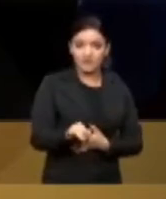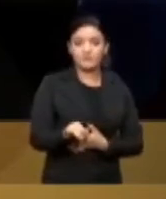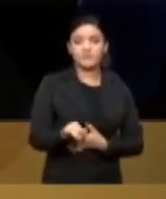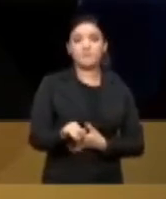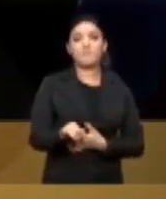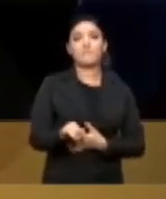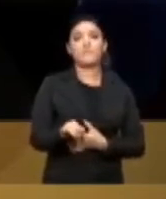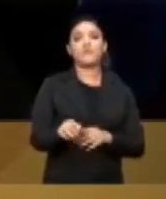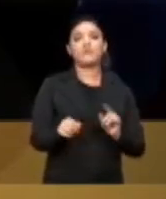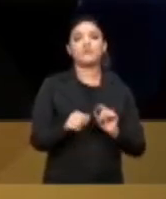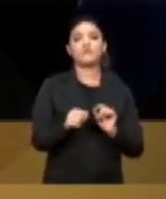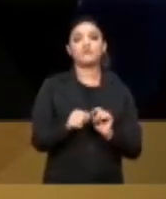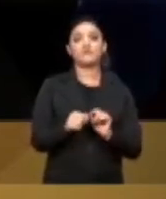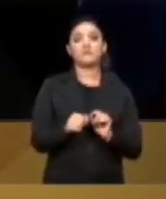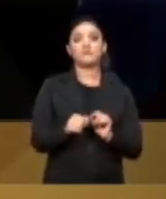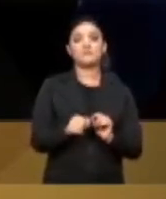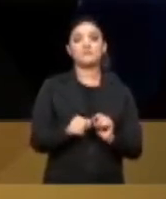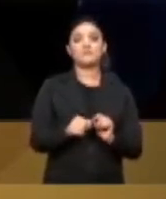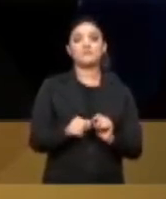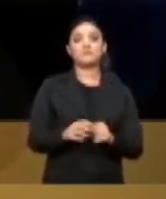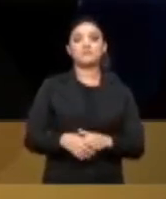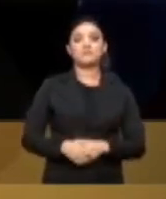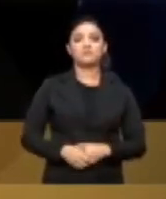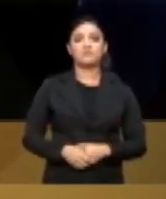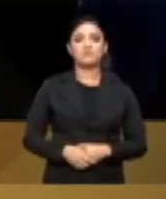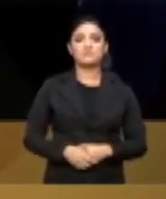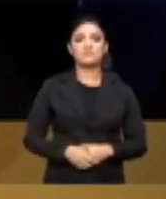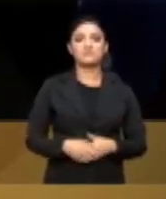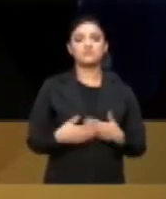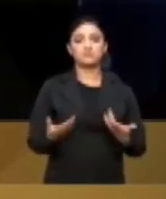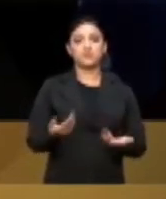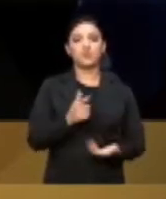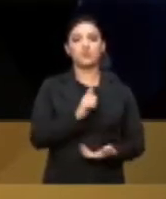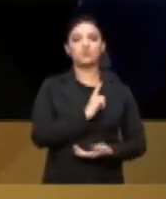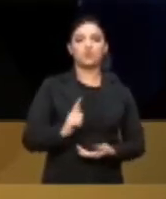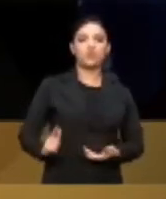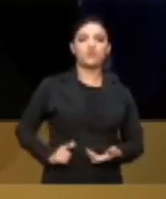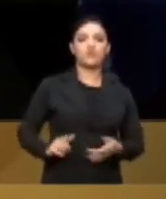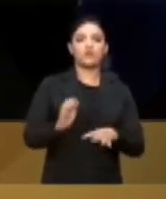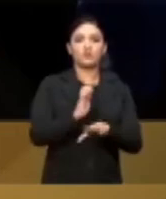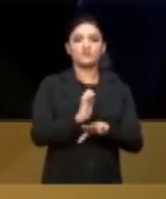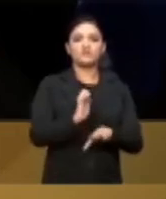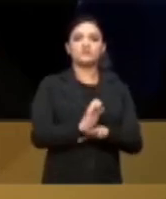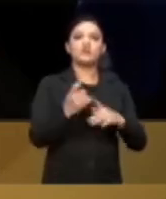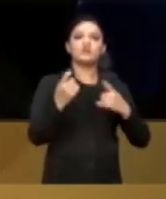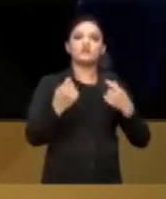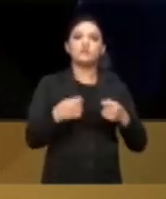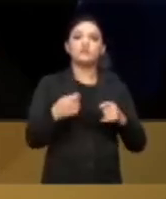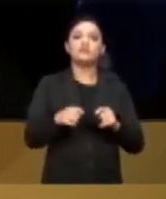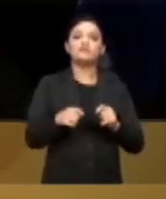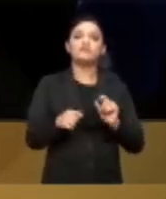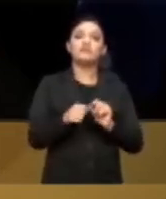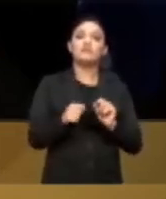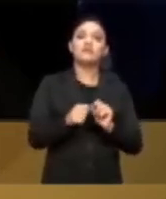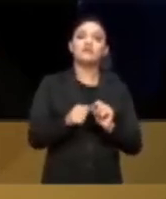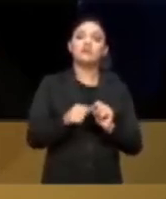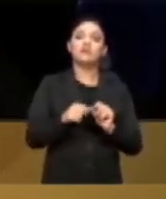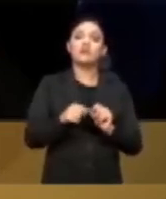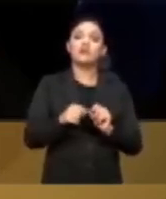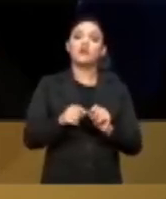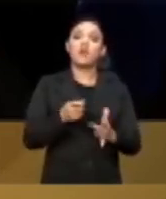desses órgãos federais, cabe somente aí aos governos estaduais estabelecer medida obrigatória, desde que